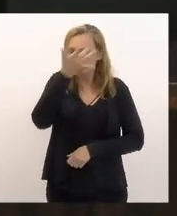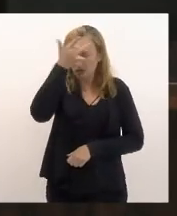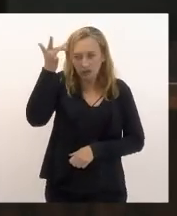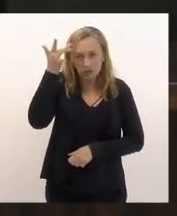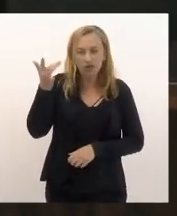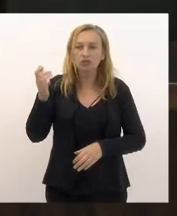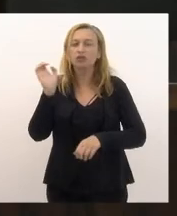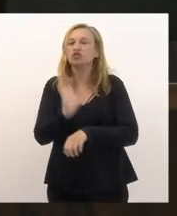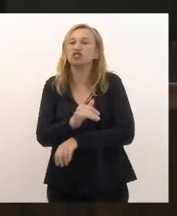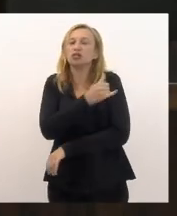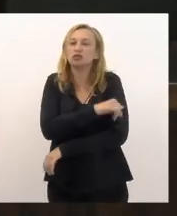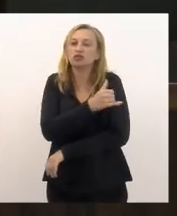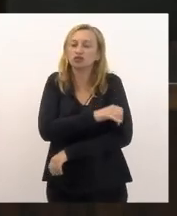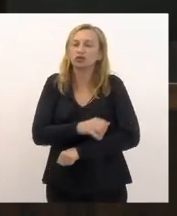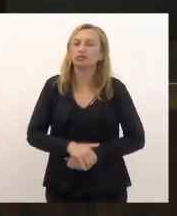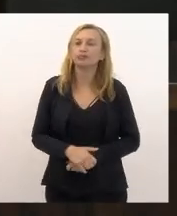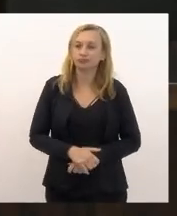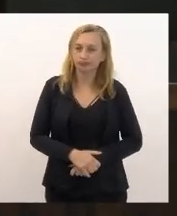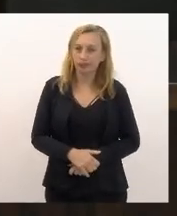âmbito